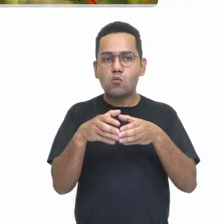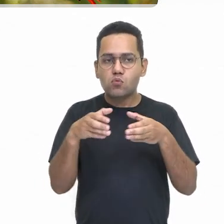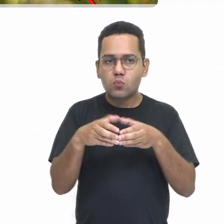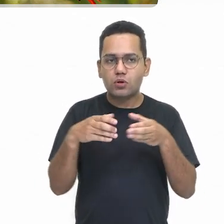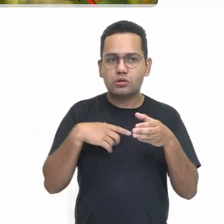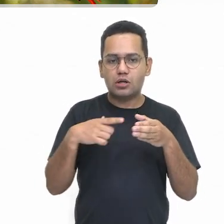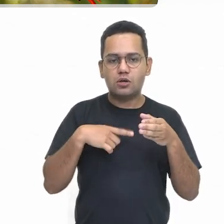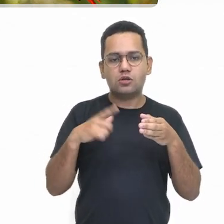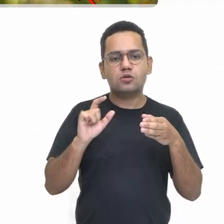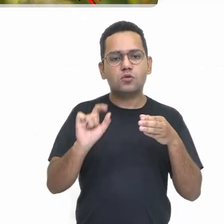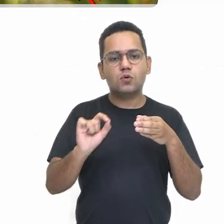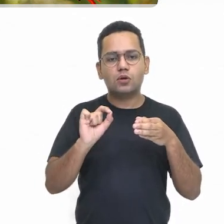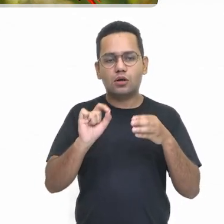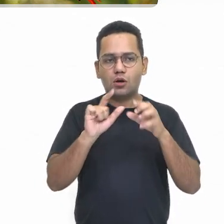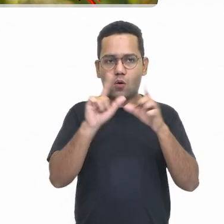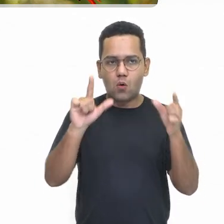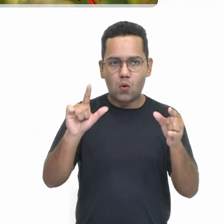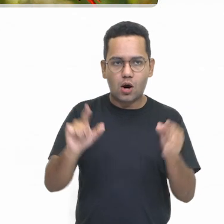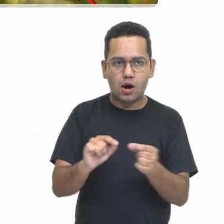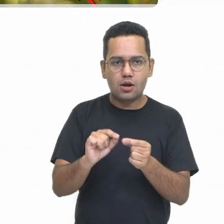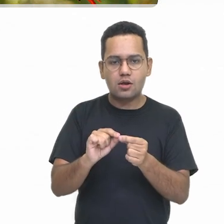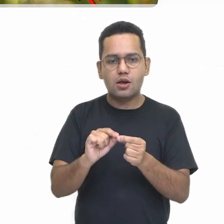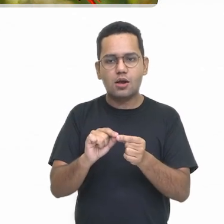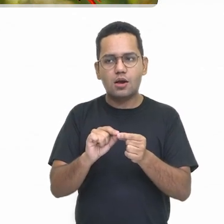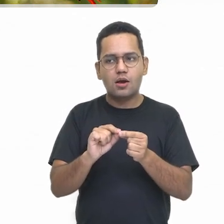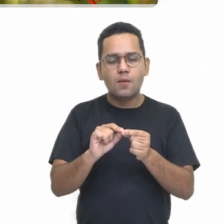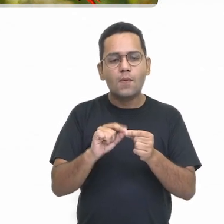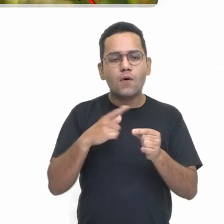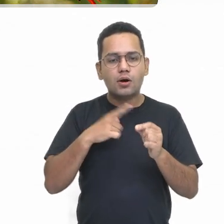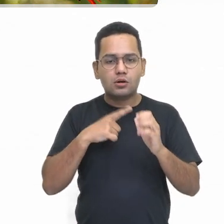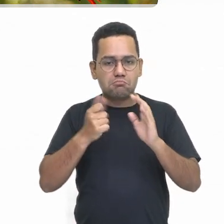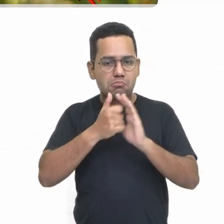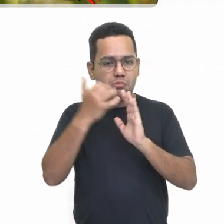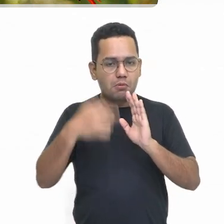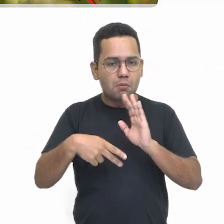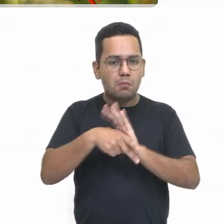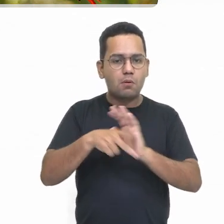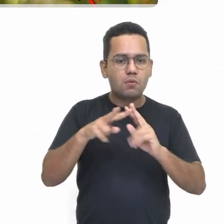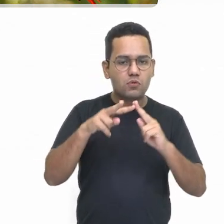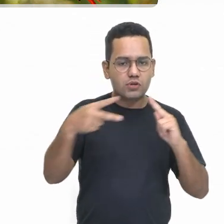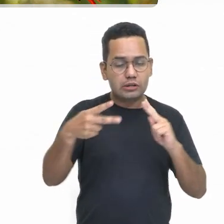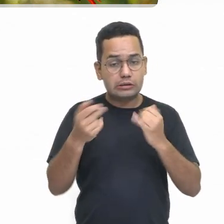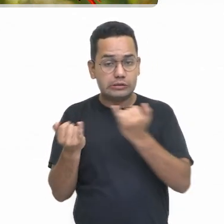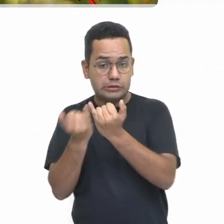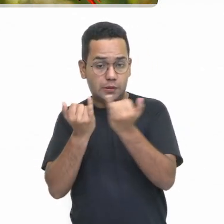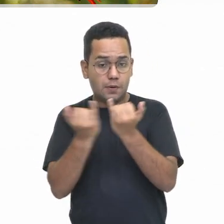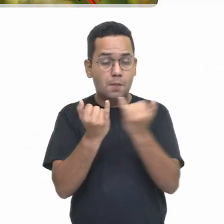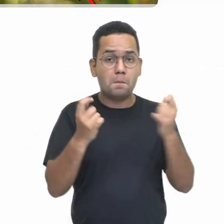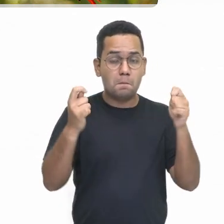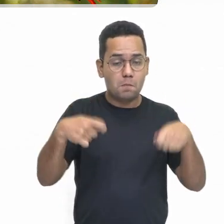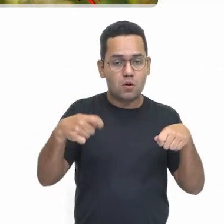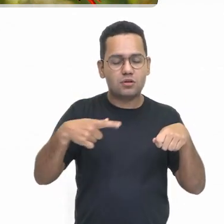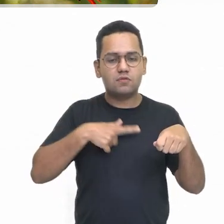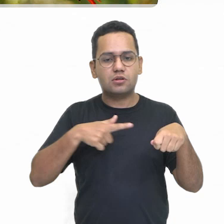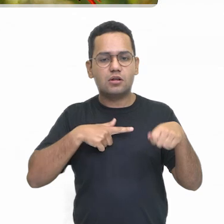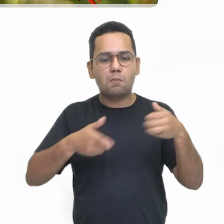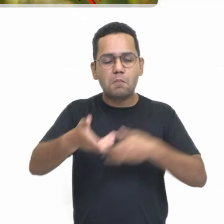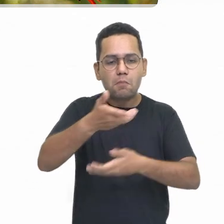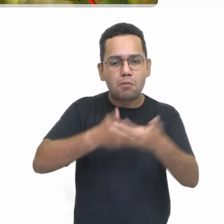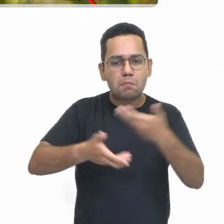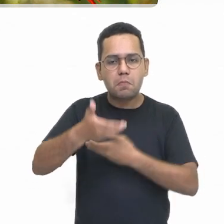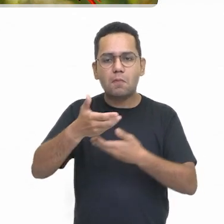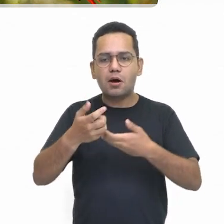genéticas e semelhantes capazes de cruzar entre si e gerar